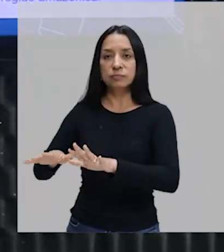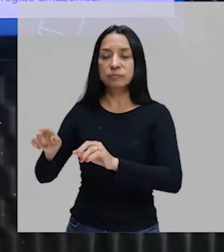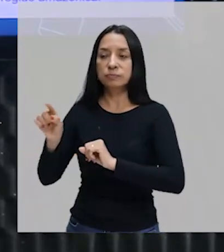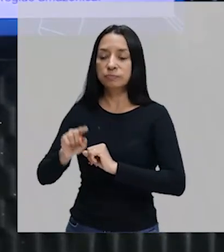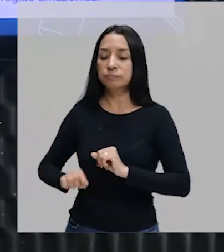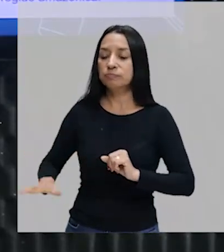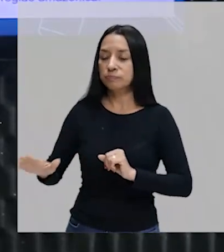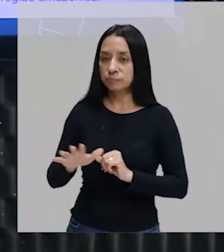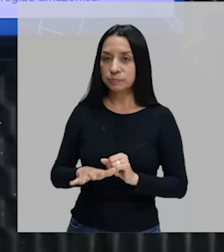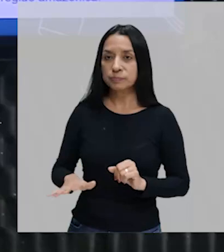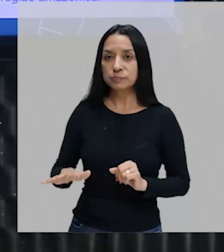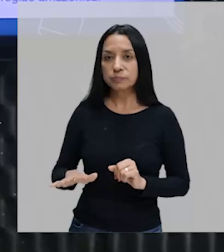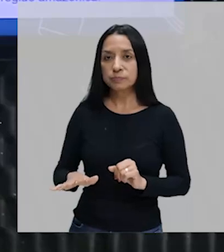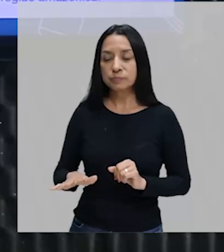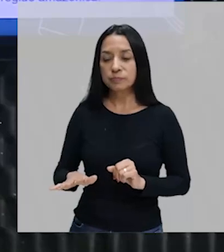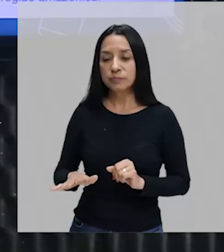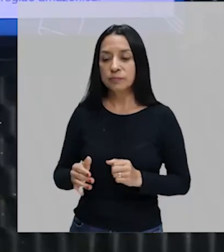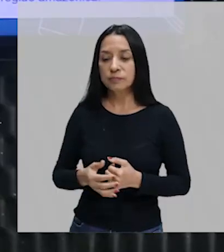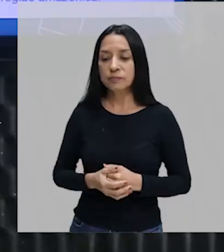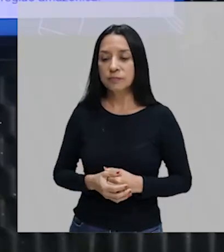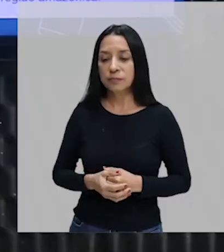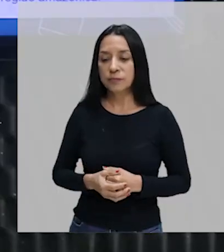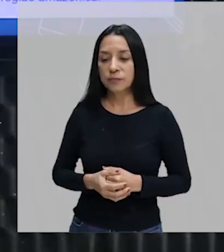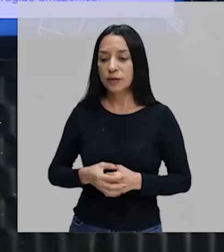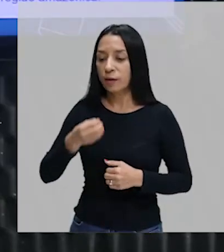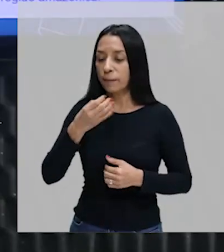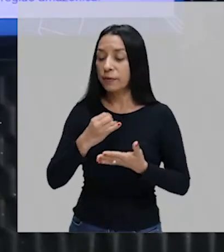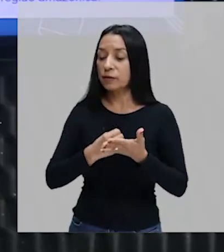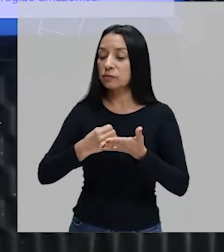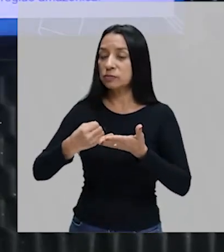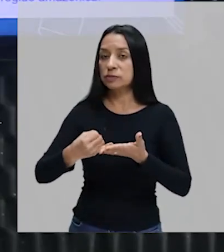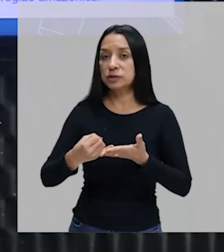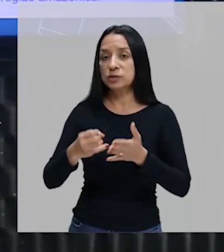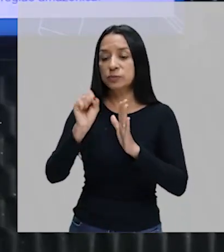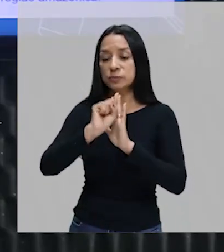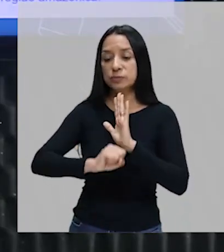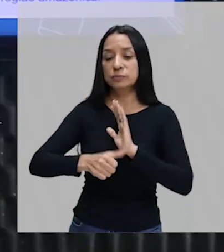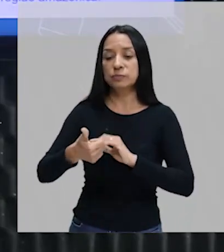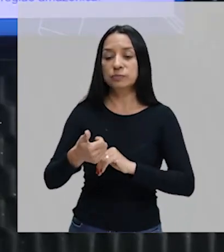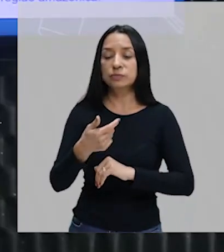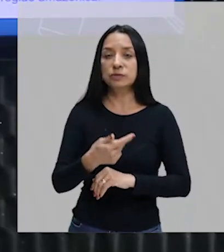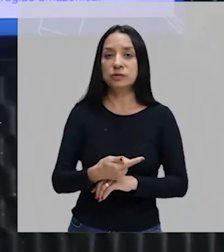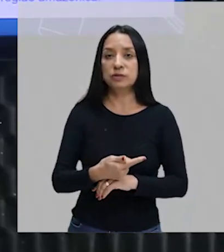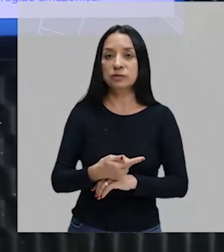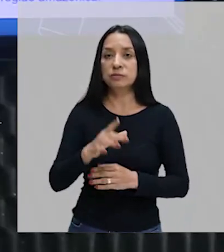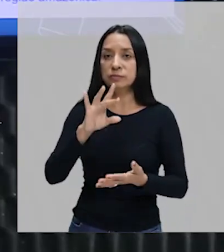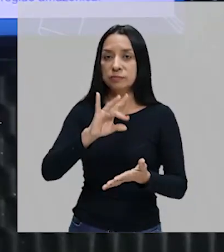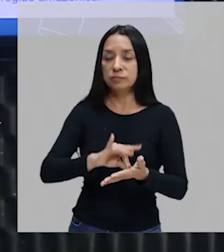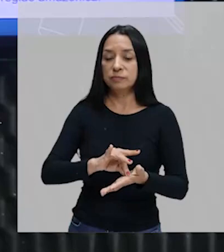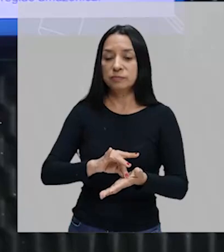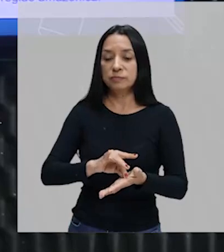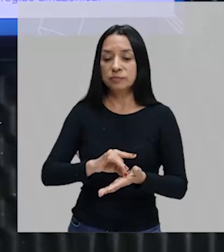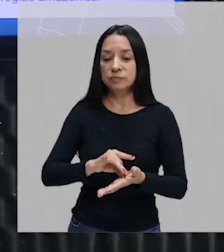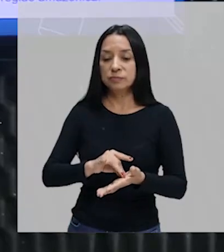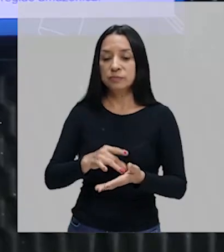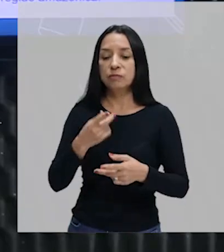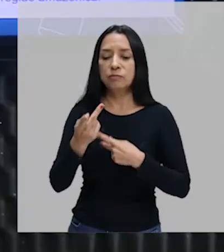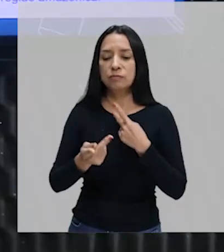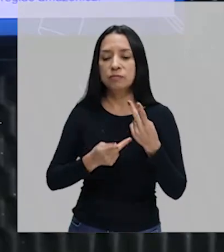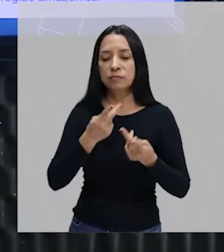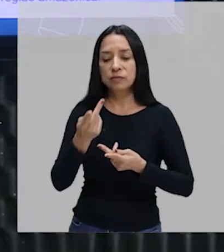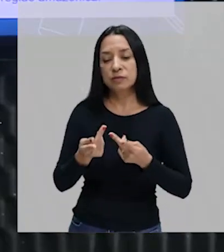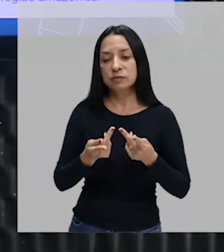ocupação desse território maranhense bem no início do século XVII? Na verdade, eu diria que um dos